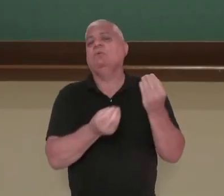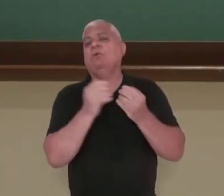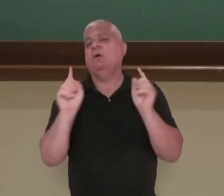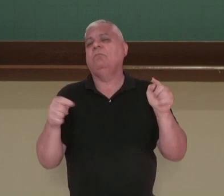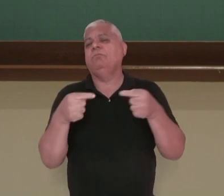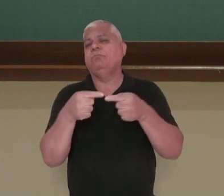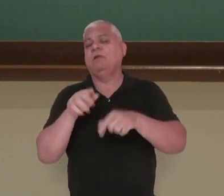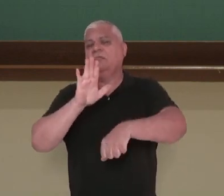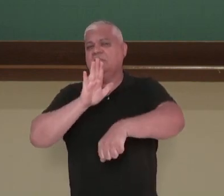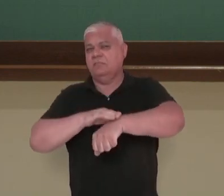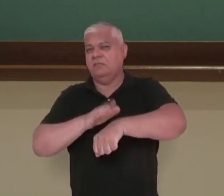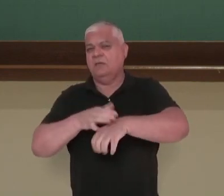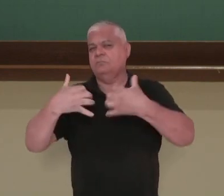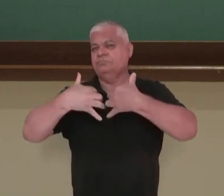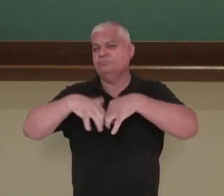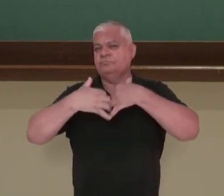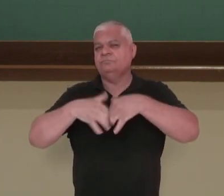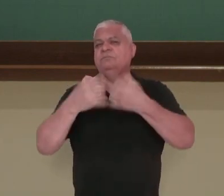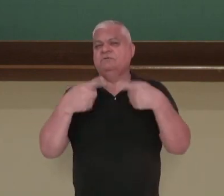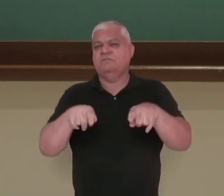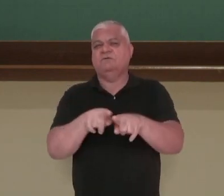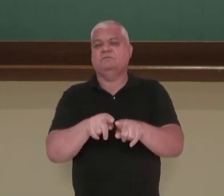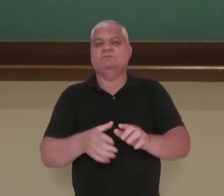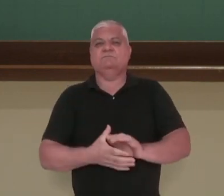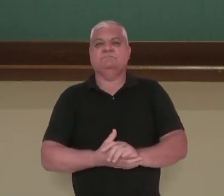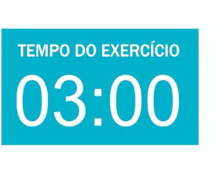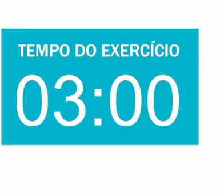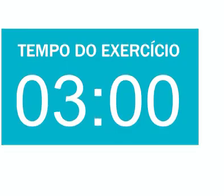Vocês têm um tempinho aí para pensar e eu já retorno.